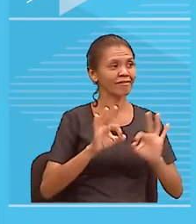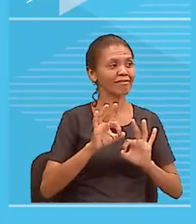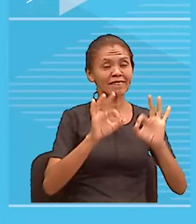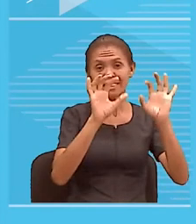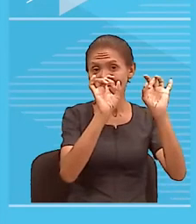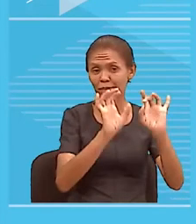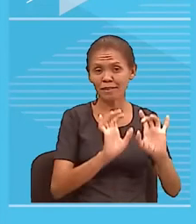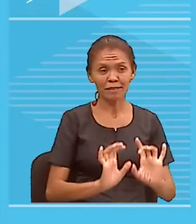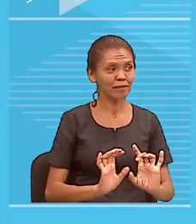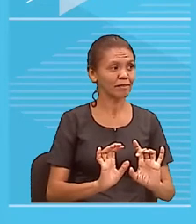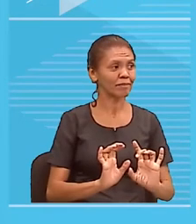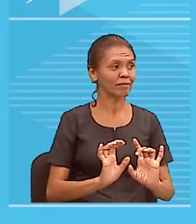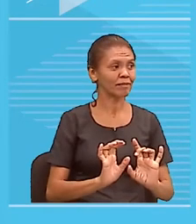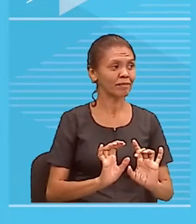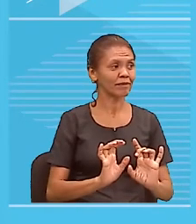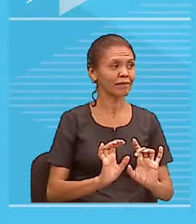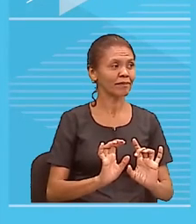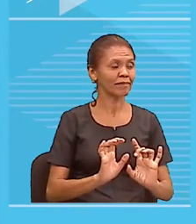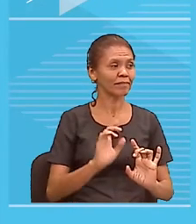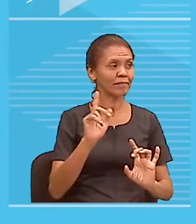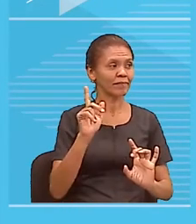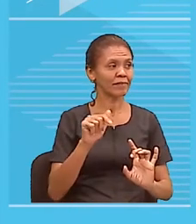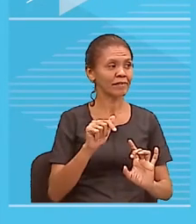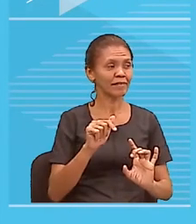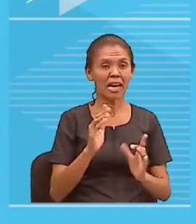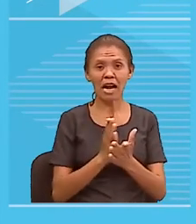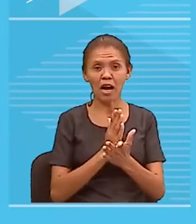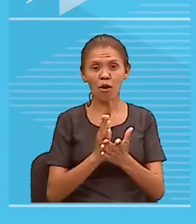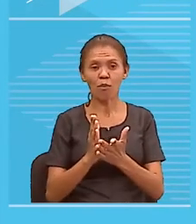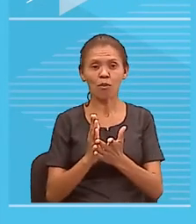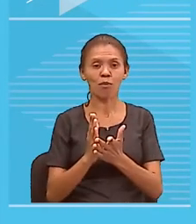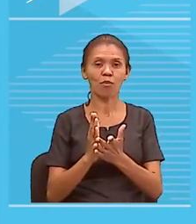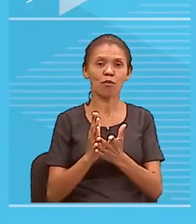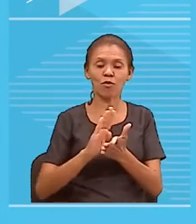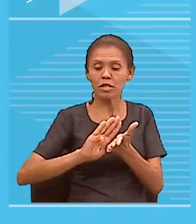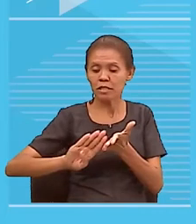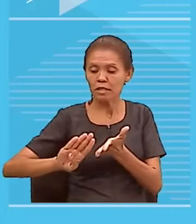específico para alguém onde foi retirada algum ingrediente